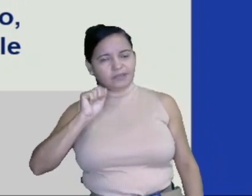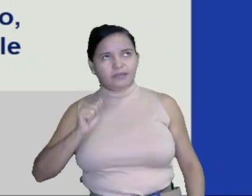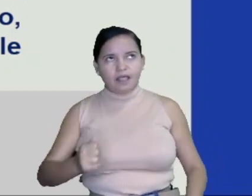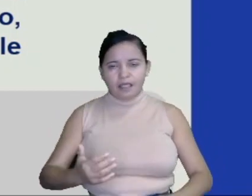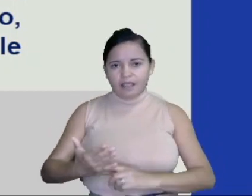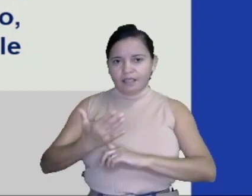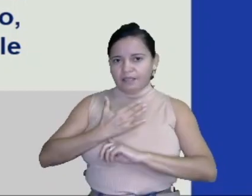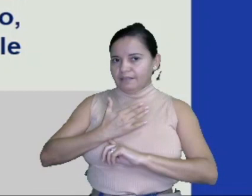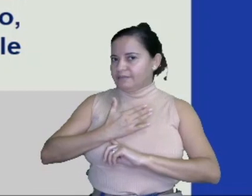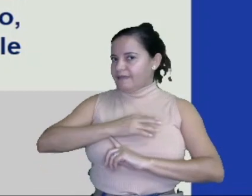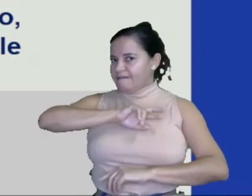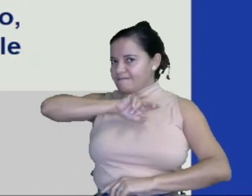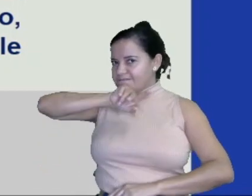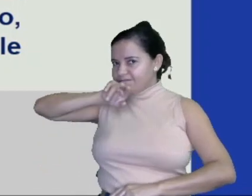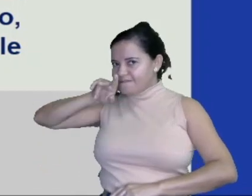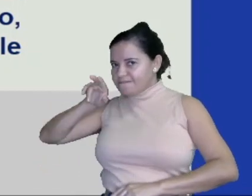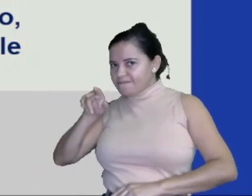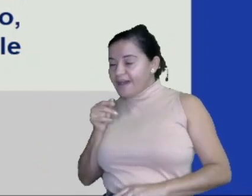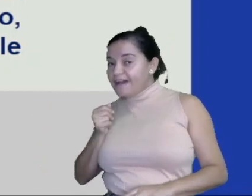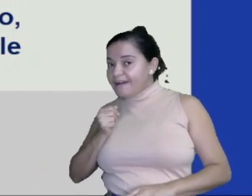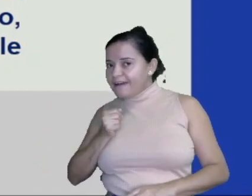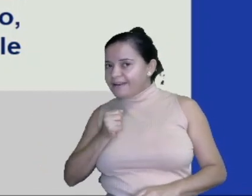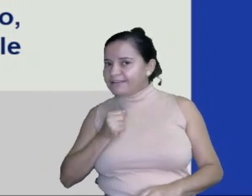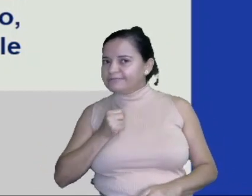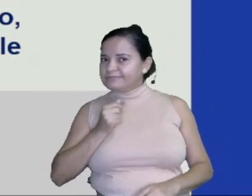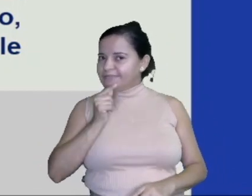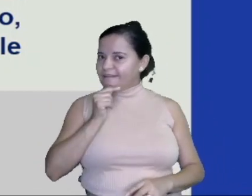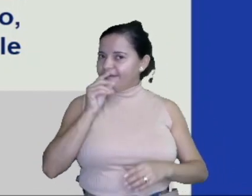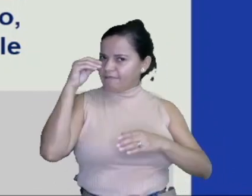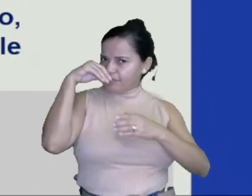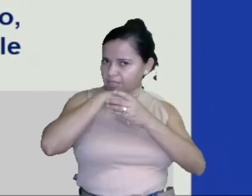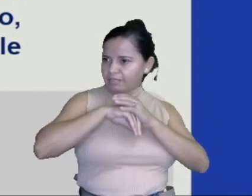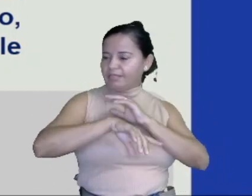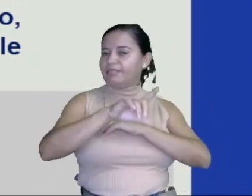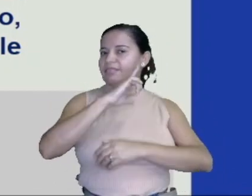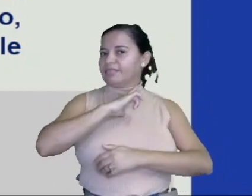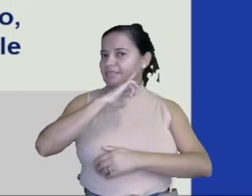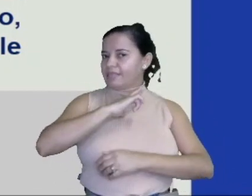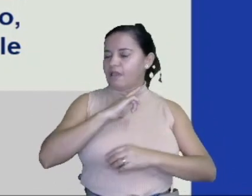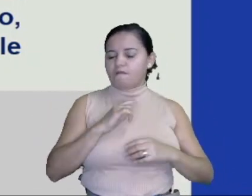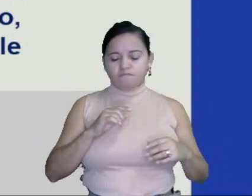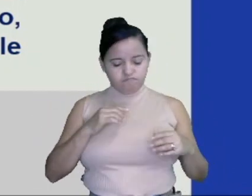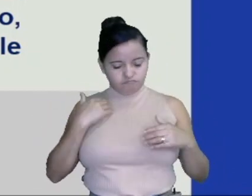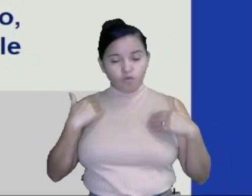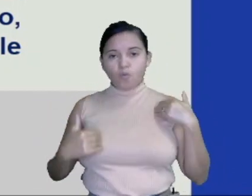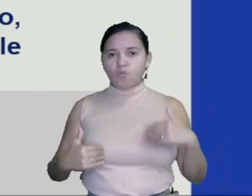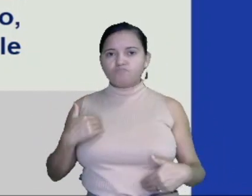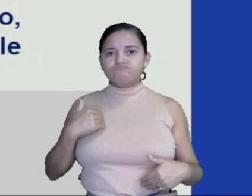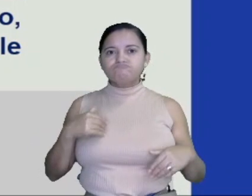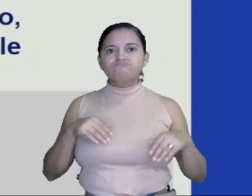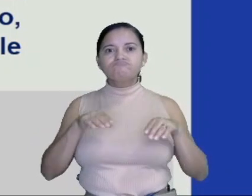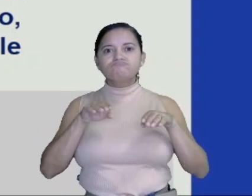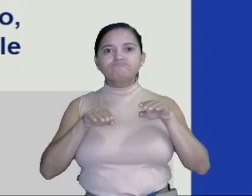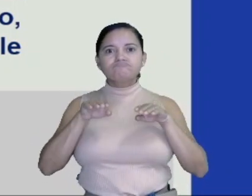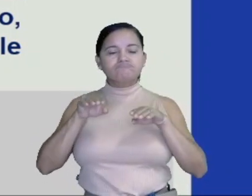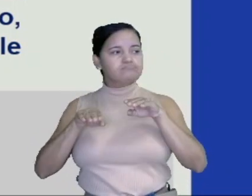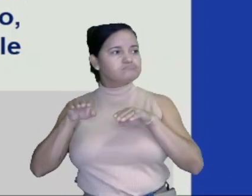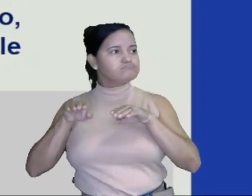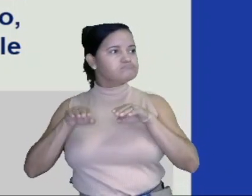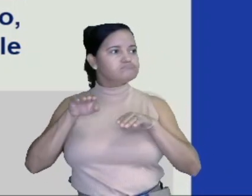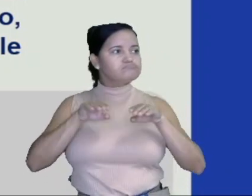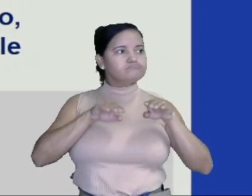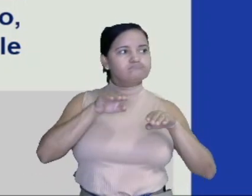fibras, sais minerais e água. Eles agem regulando as diversas funções do